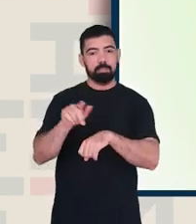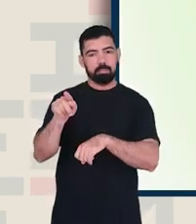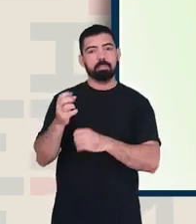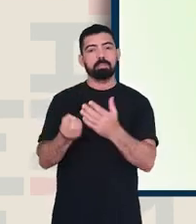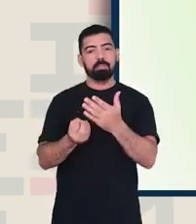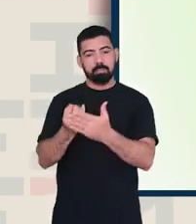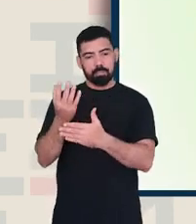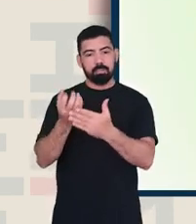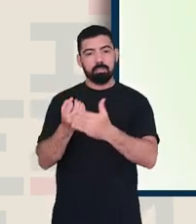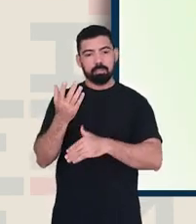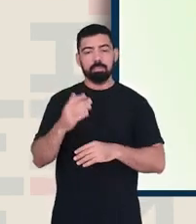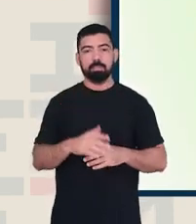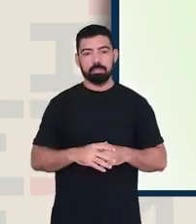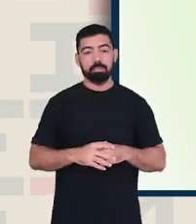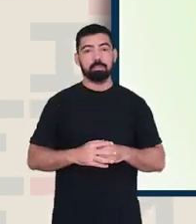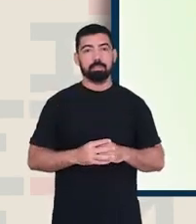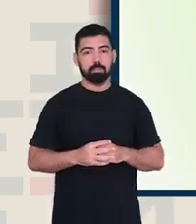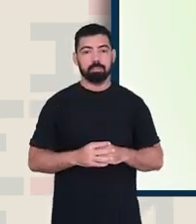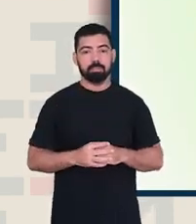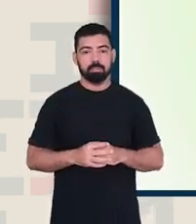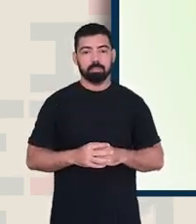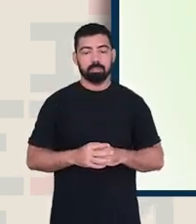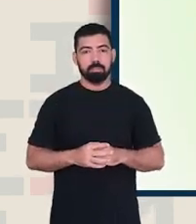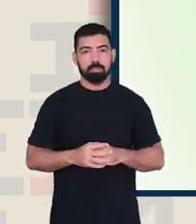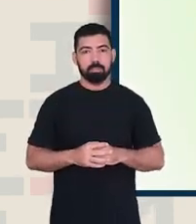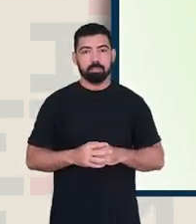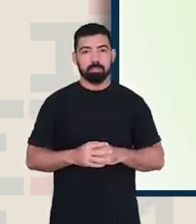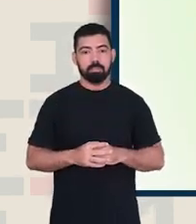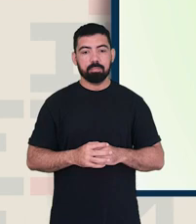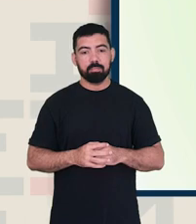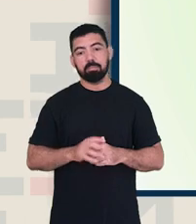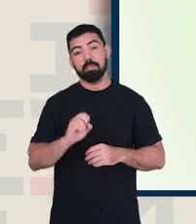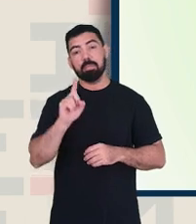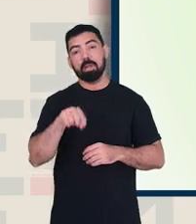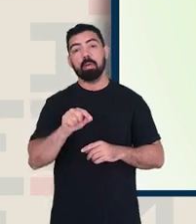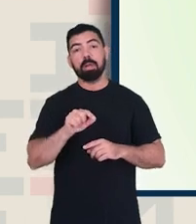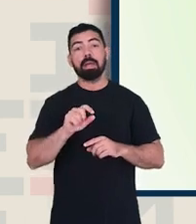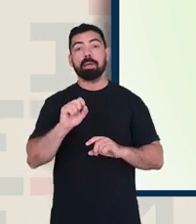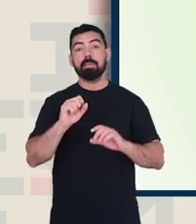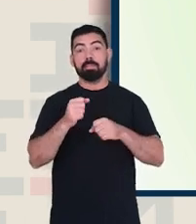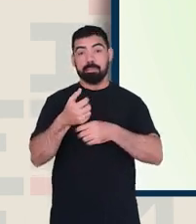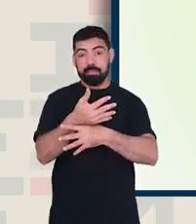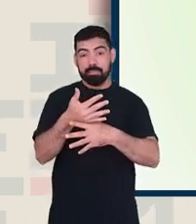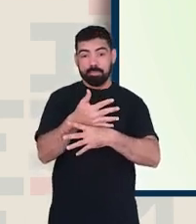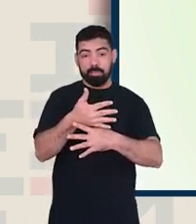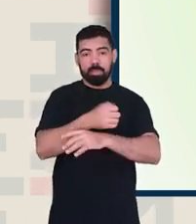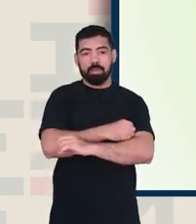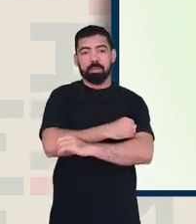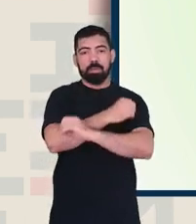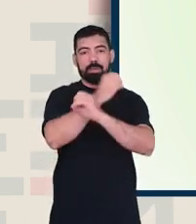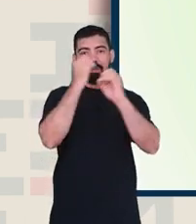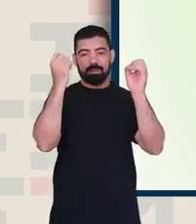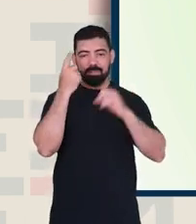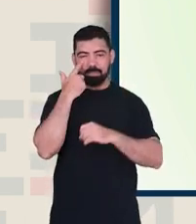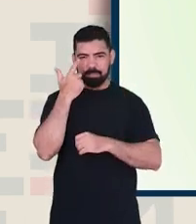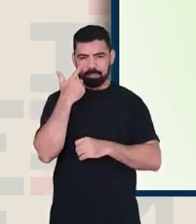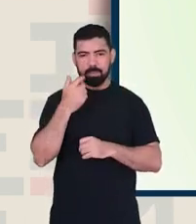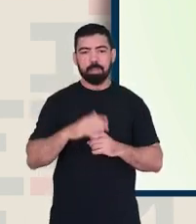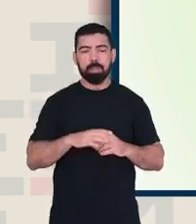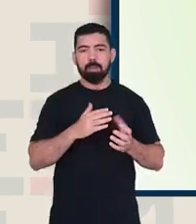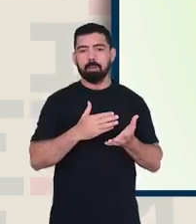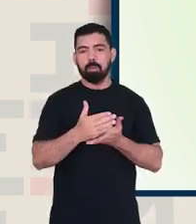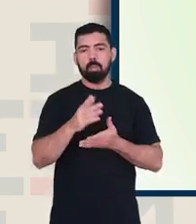criou, Risveglio de uma cidade, ou então Despertar de uma cidade. Vamos ouvir. Aqui eu vou